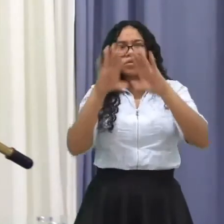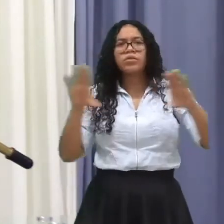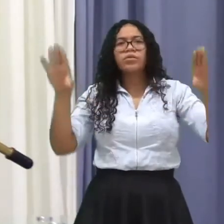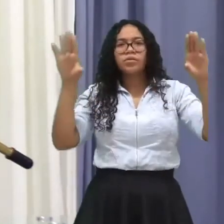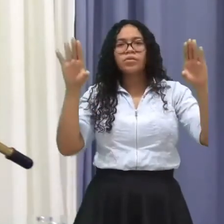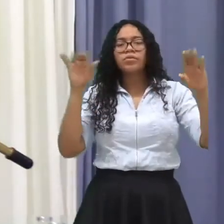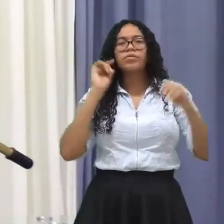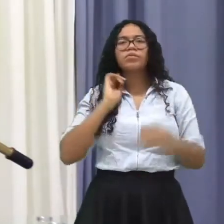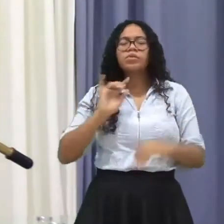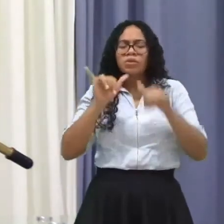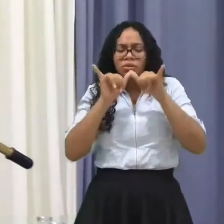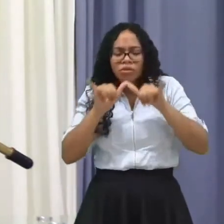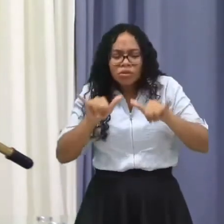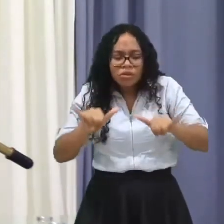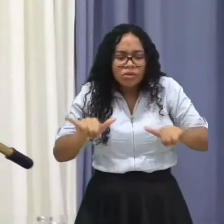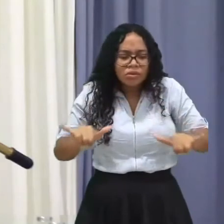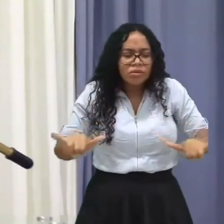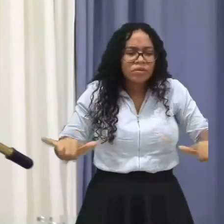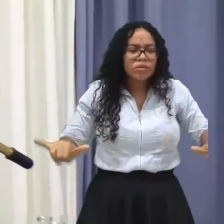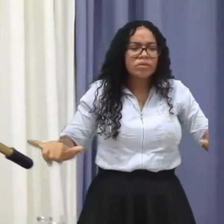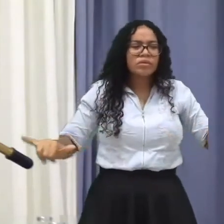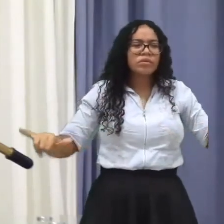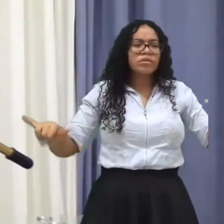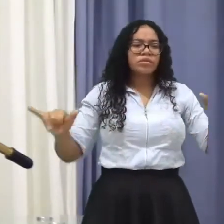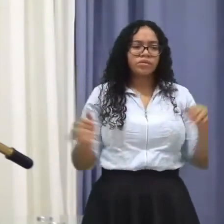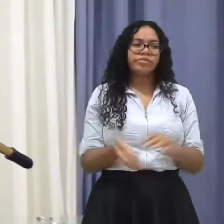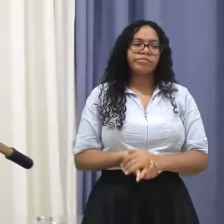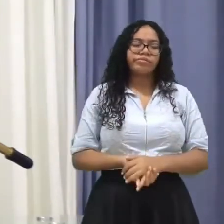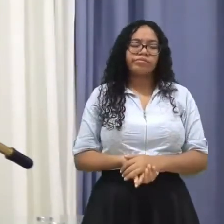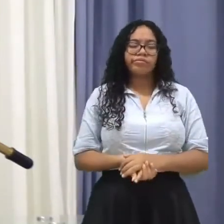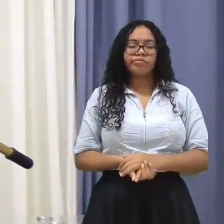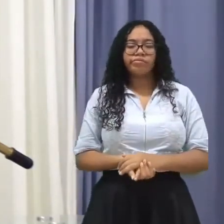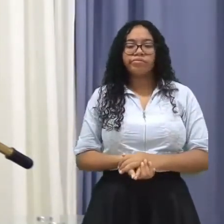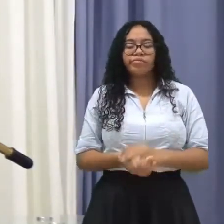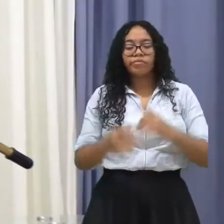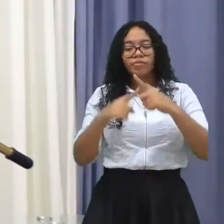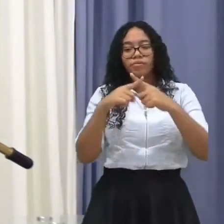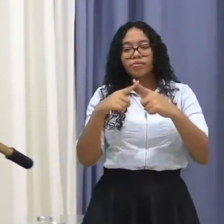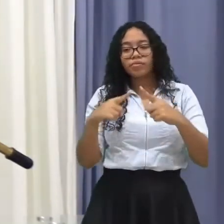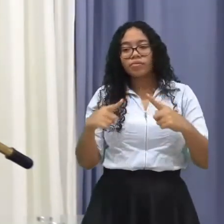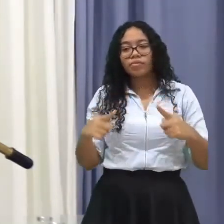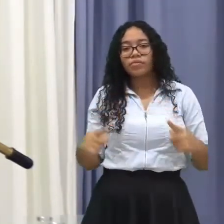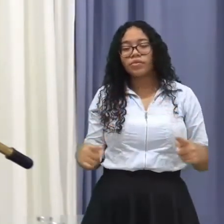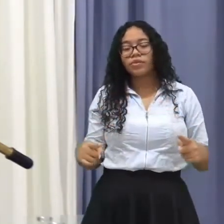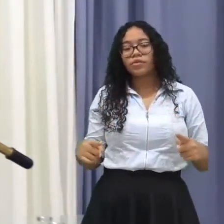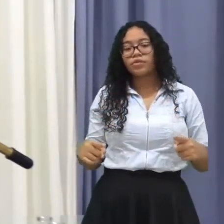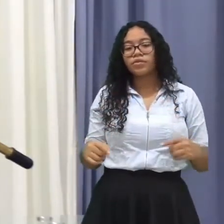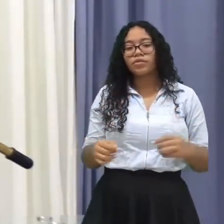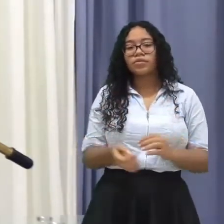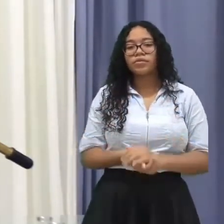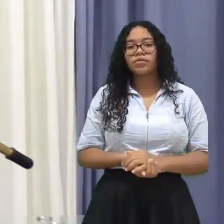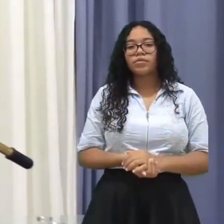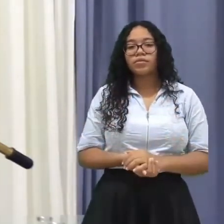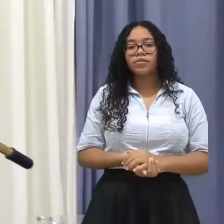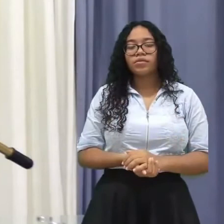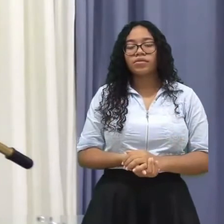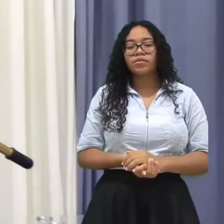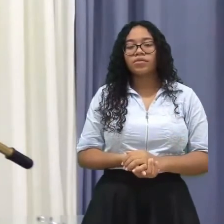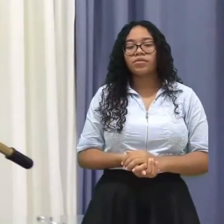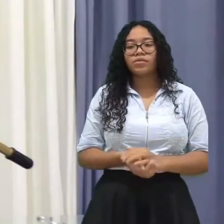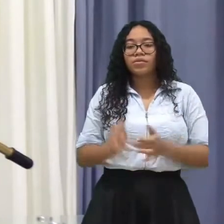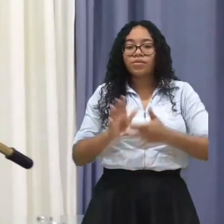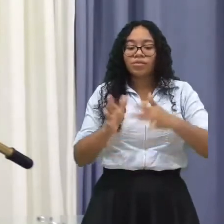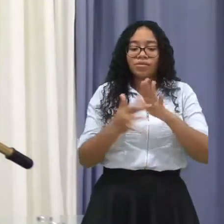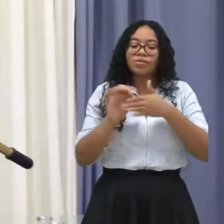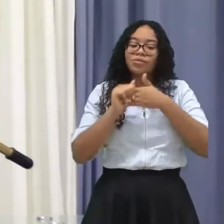ensinos, confundindo a mente e o coração de milhares. Porém, saiba que é para o céu que Jesus levará